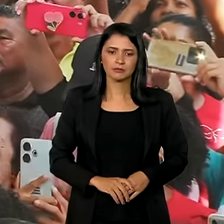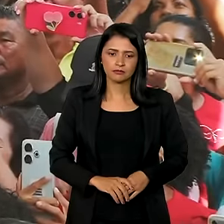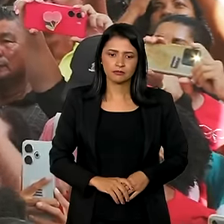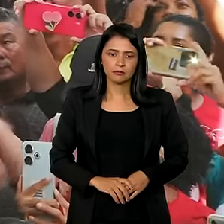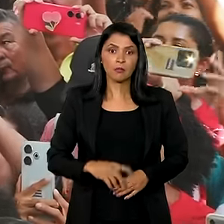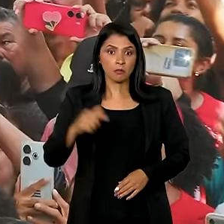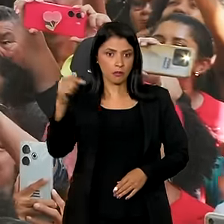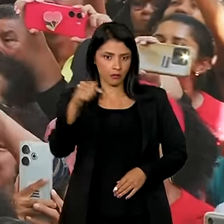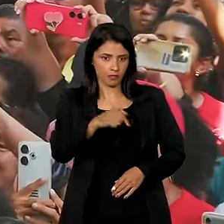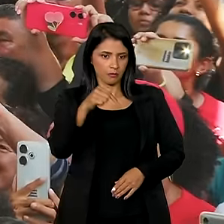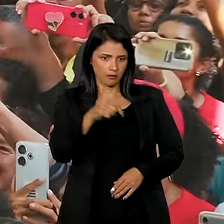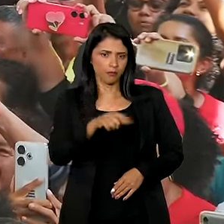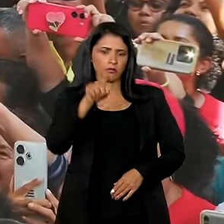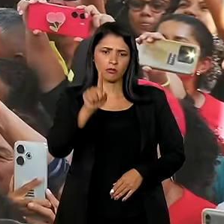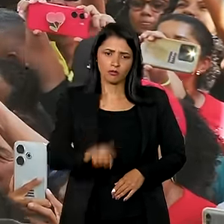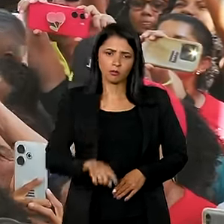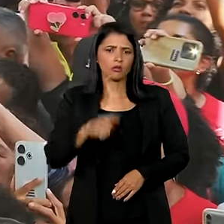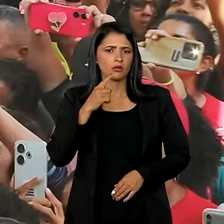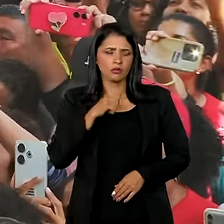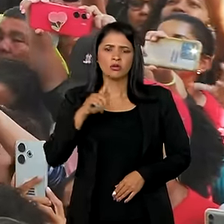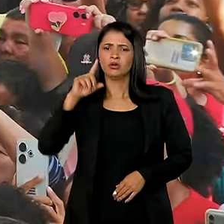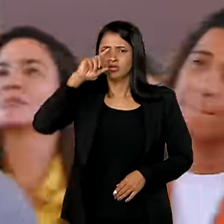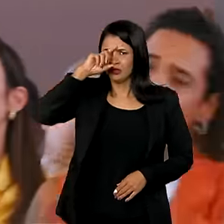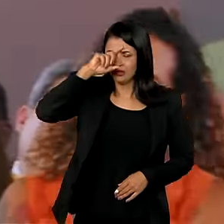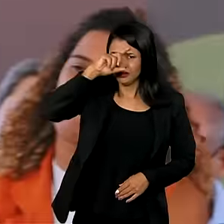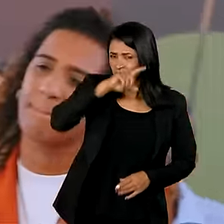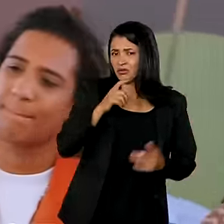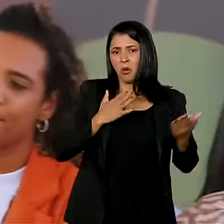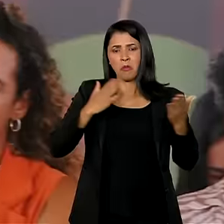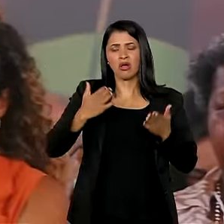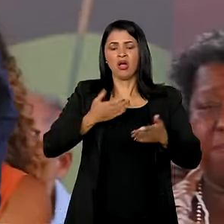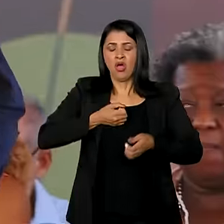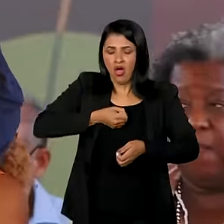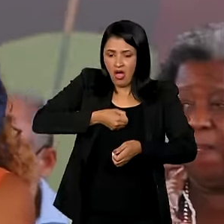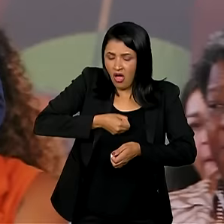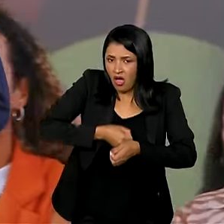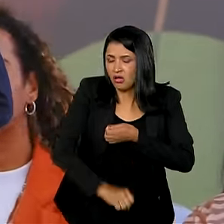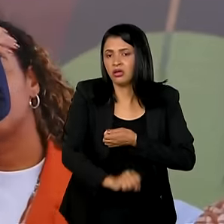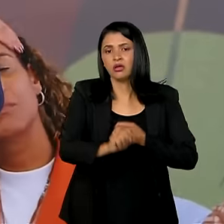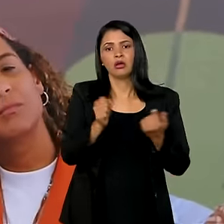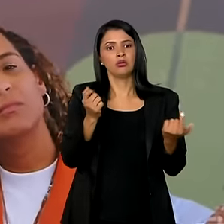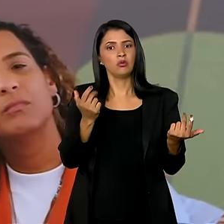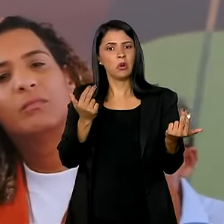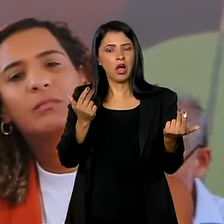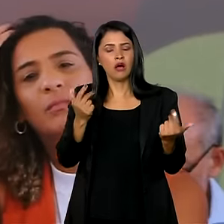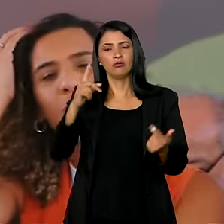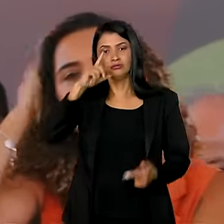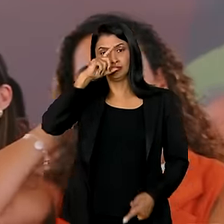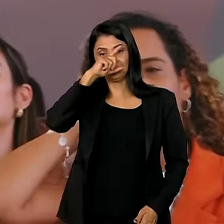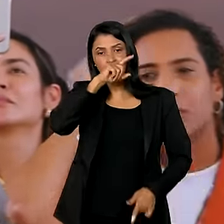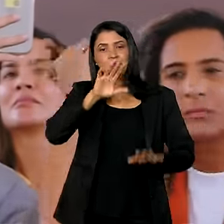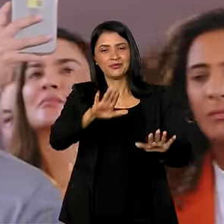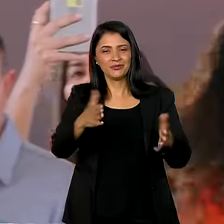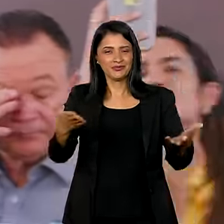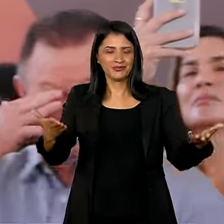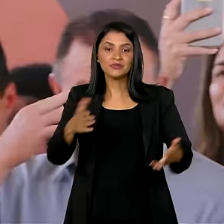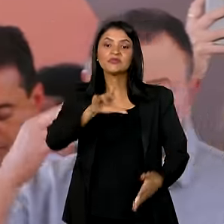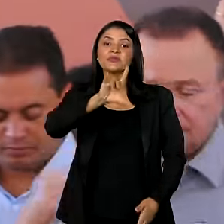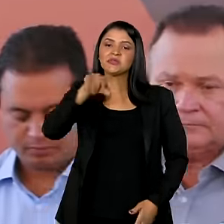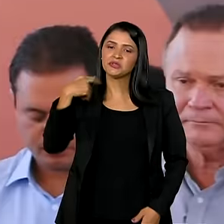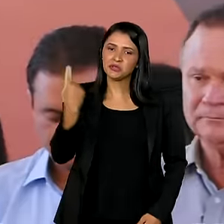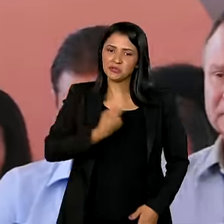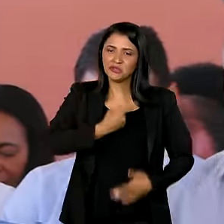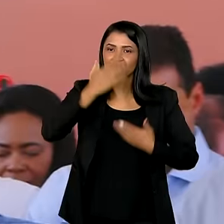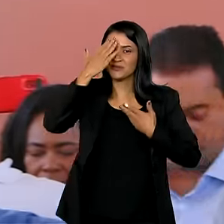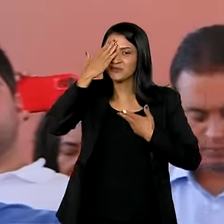Isso aqui foi um parto muito difícil, muito complicado. Mas hoje é um dia da gente